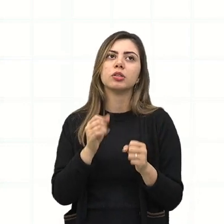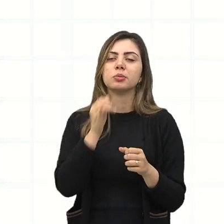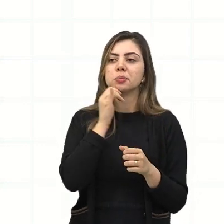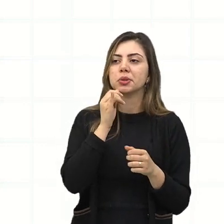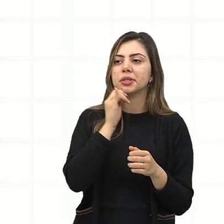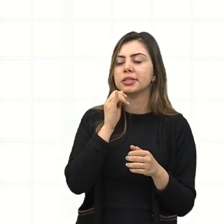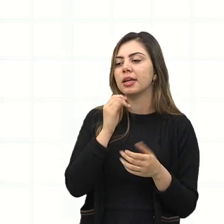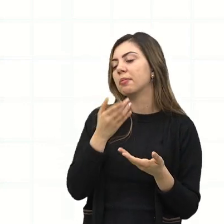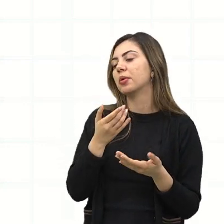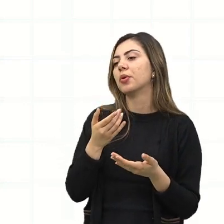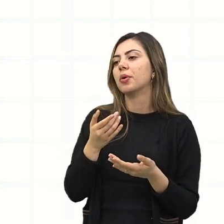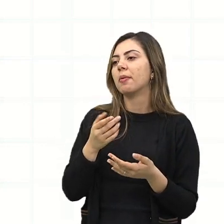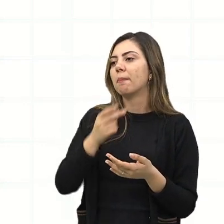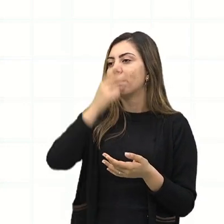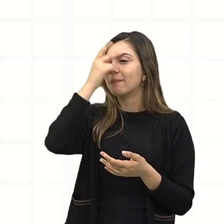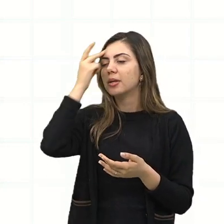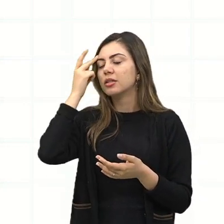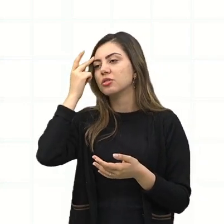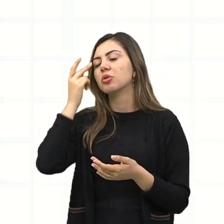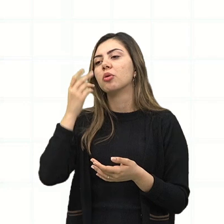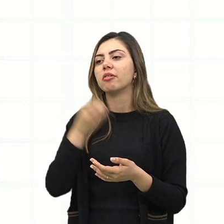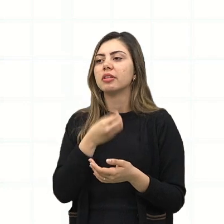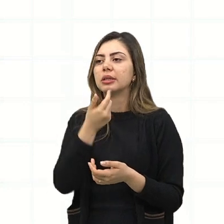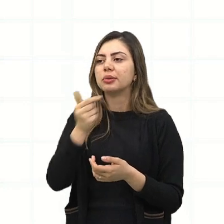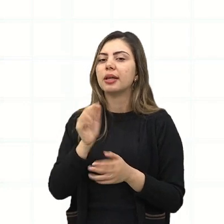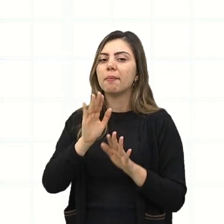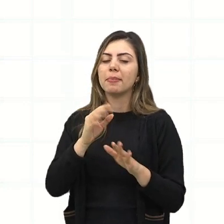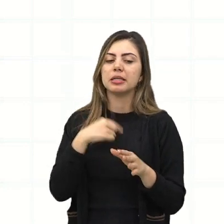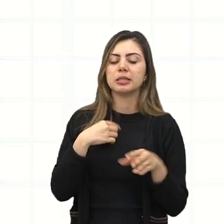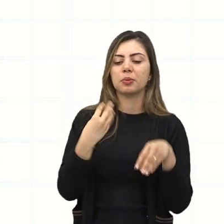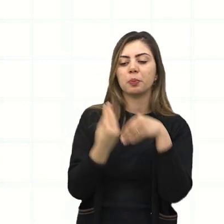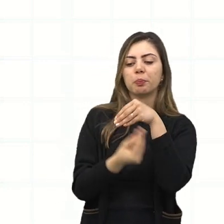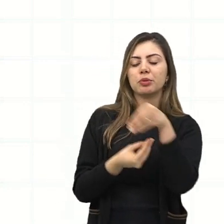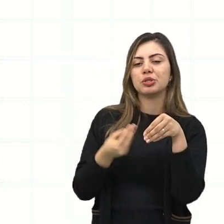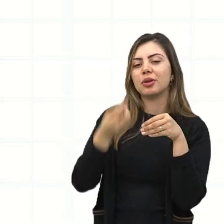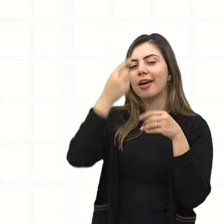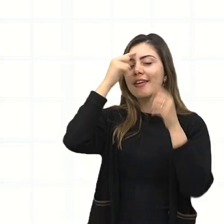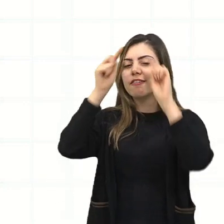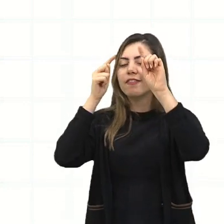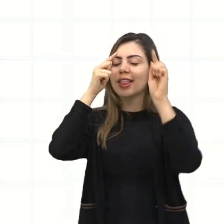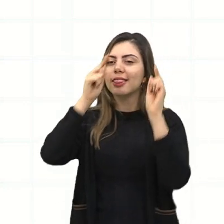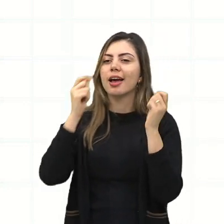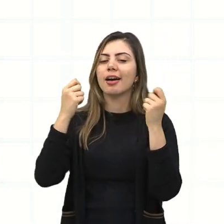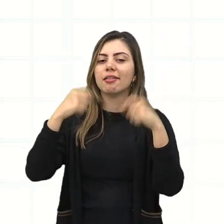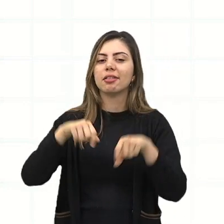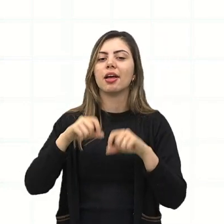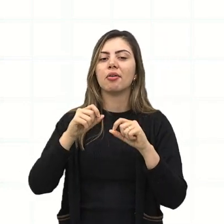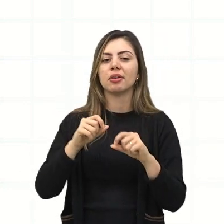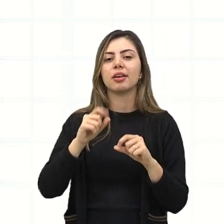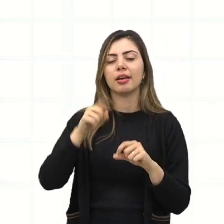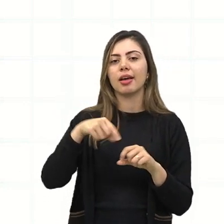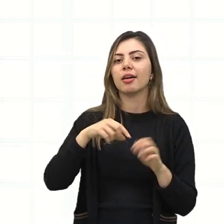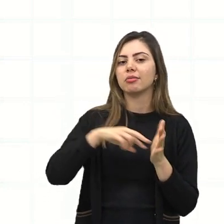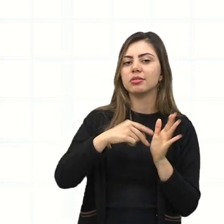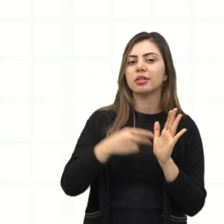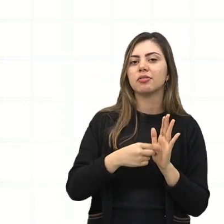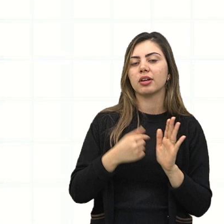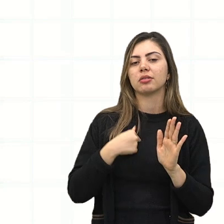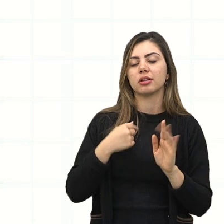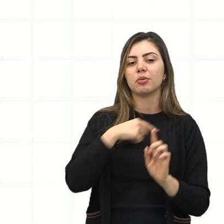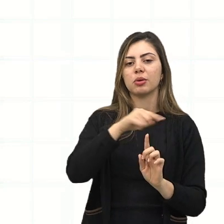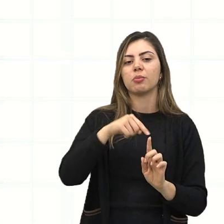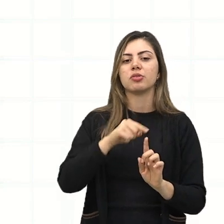que não existiram, mas que tinham algum papel naquele processo que eu quis atribuir para dar a ideia que eu quero passar na minha crônica.